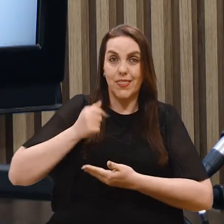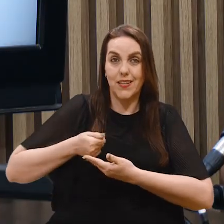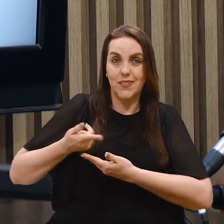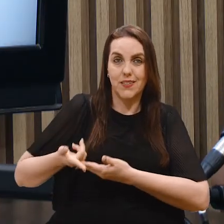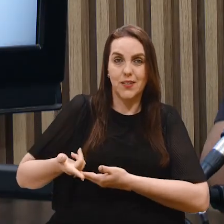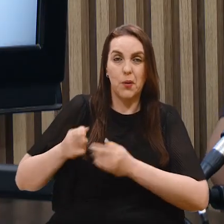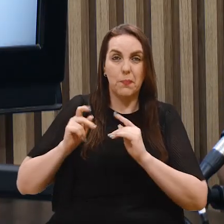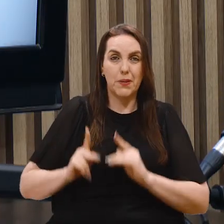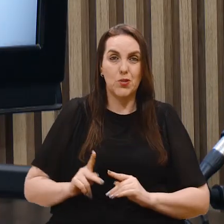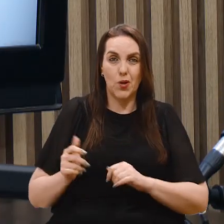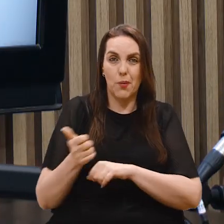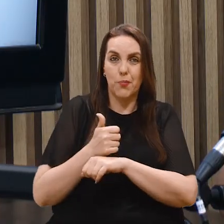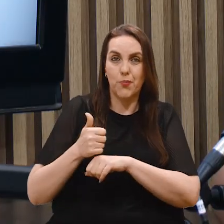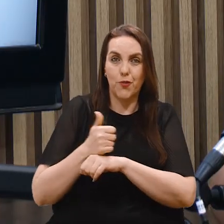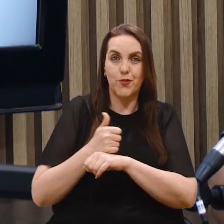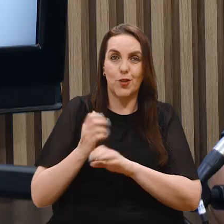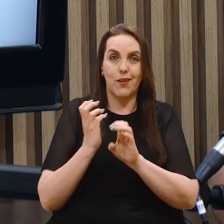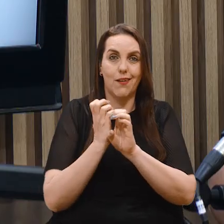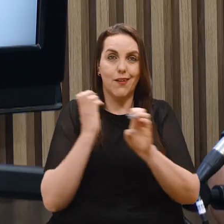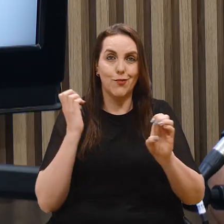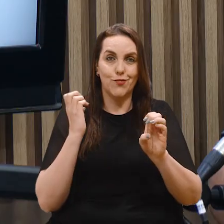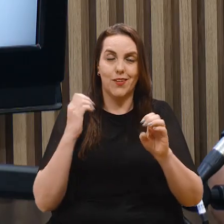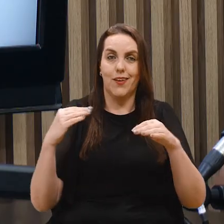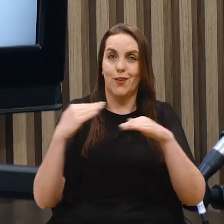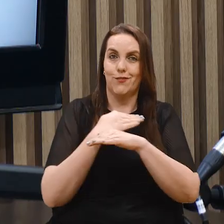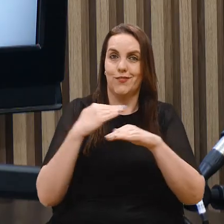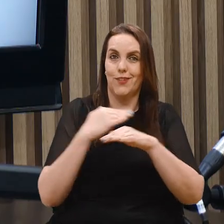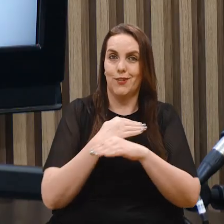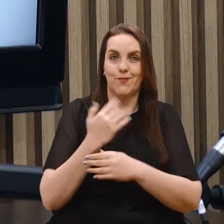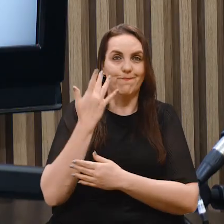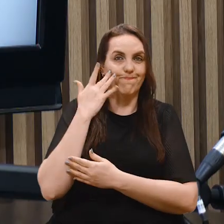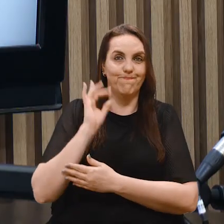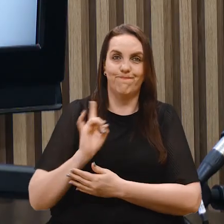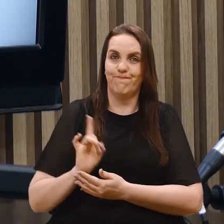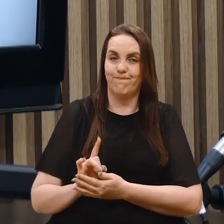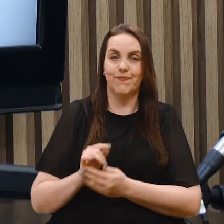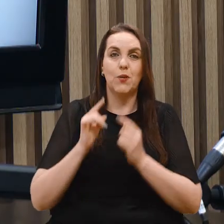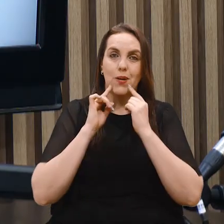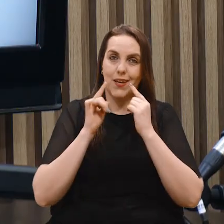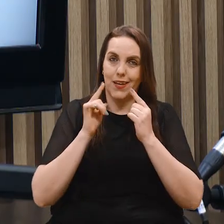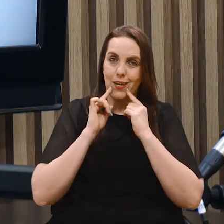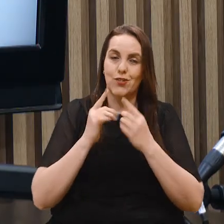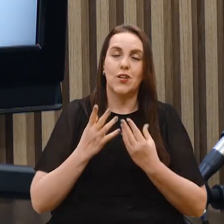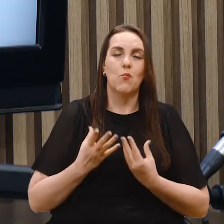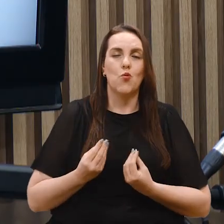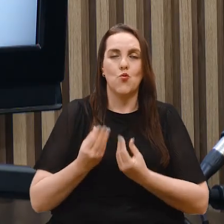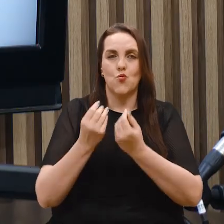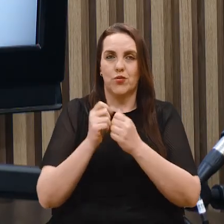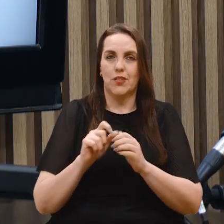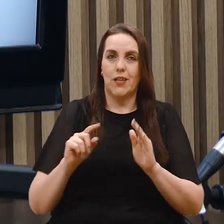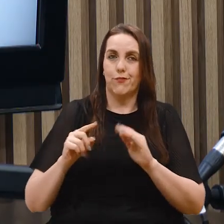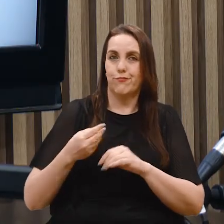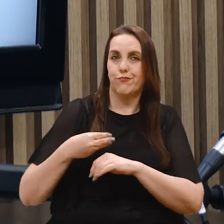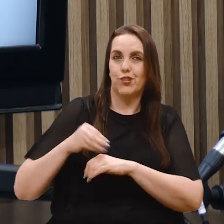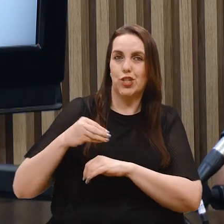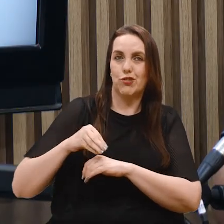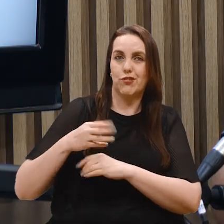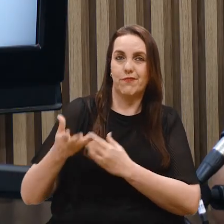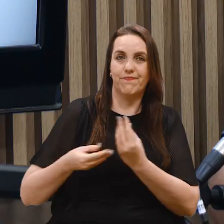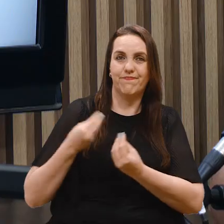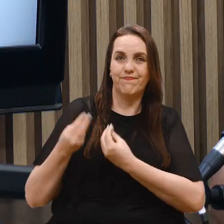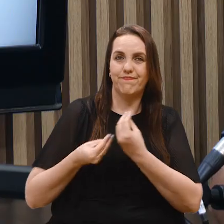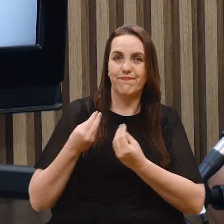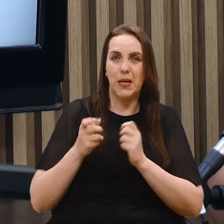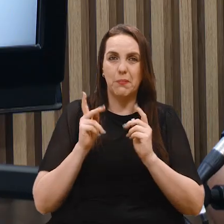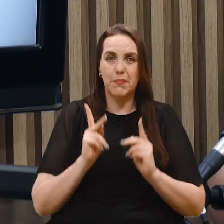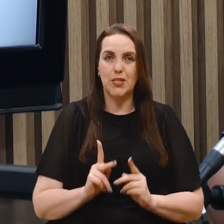pessoas especialistas ou engenheiros de trânsito. Eu tenho muita crítica em cima de indicações que não são de